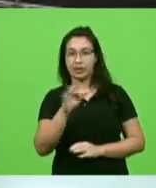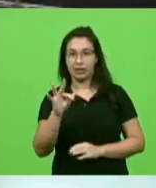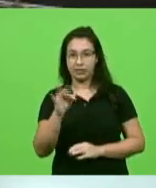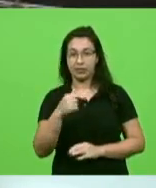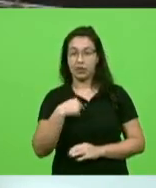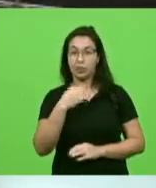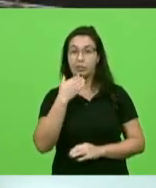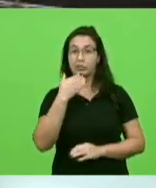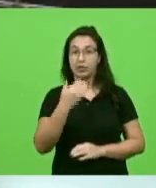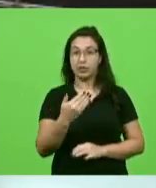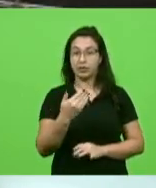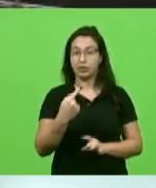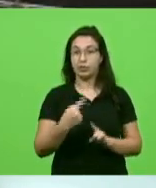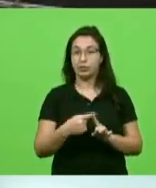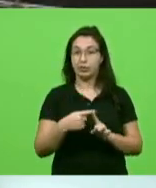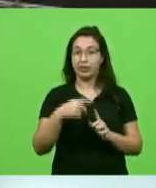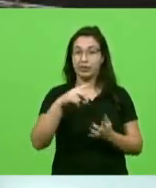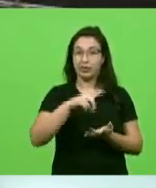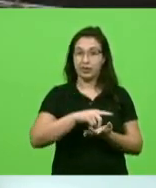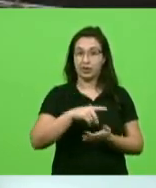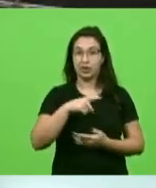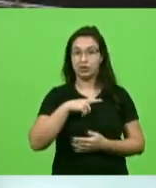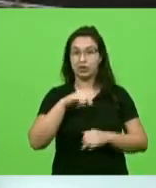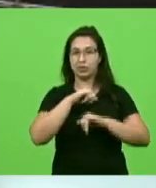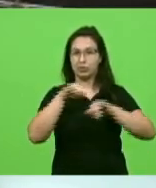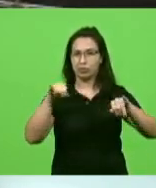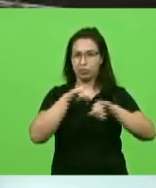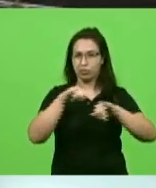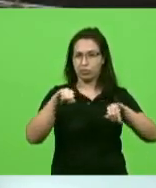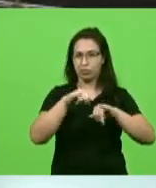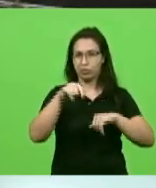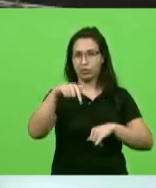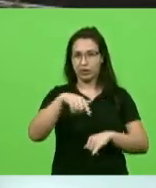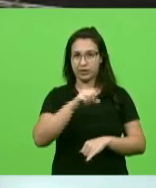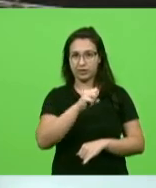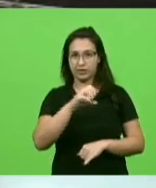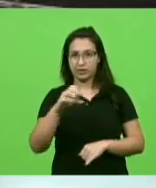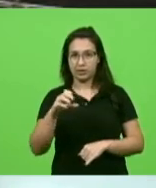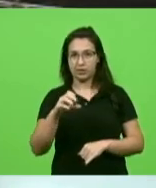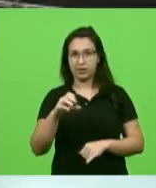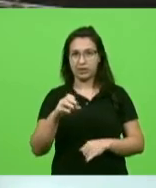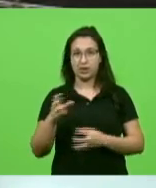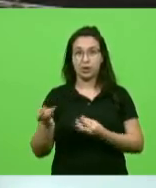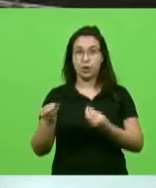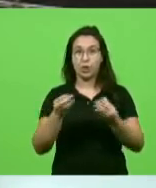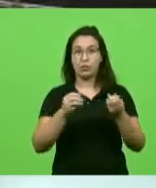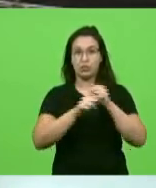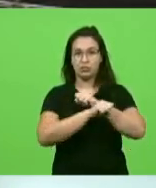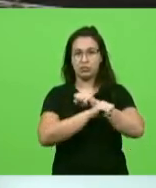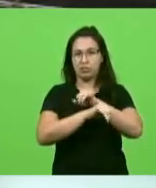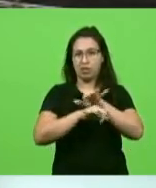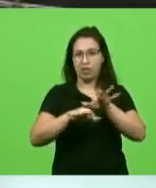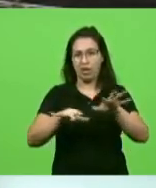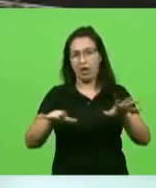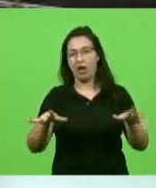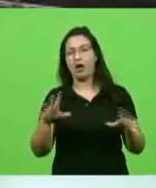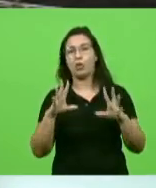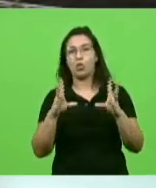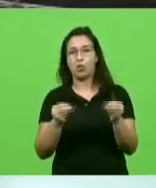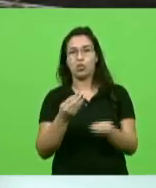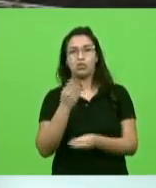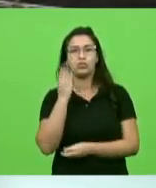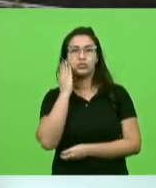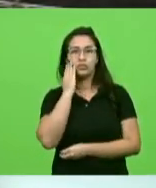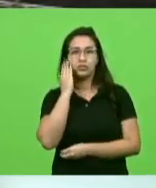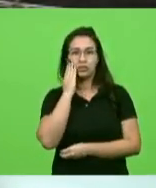haja Vista ter este fato se dá amplamente divulgada pela imprensa Catarinense causando grande repercussão e entendendo